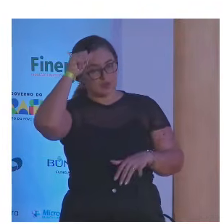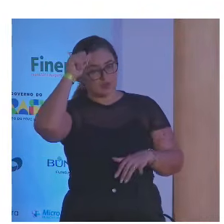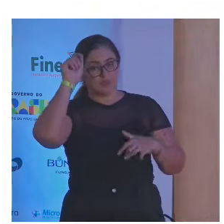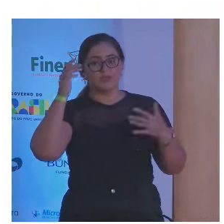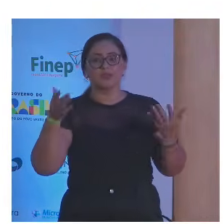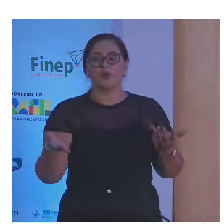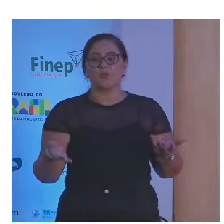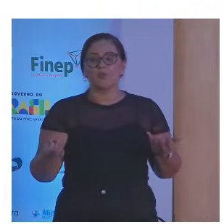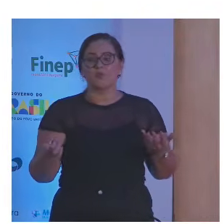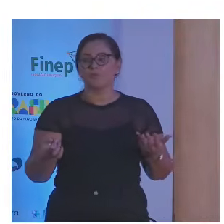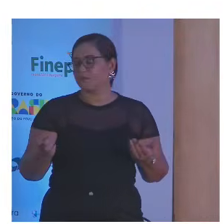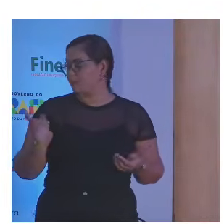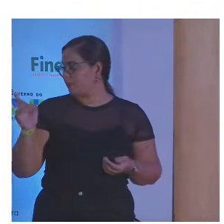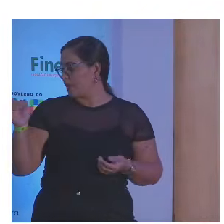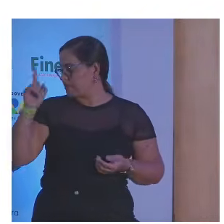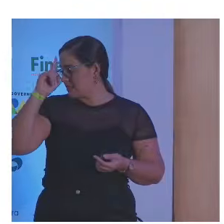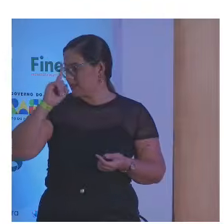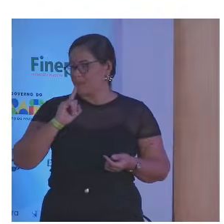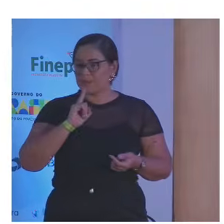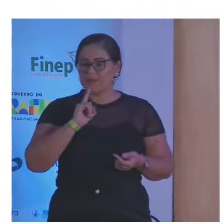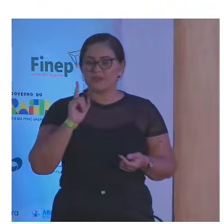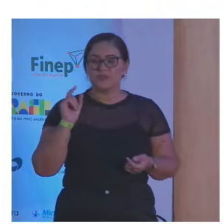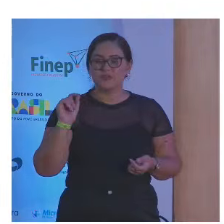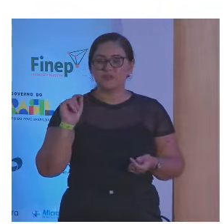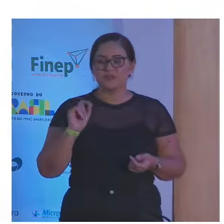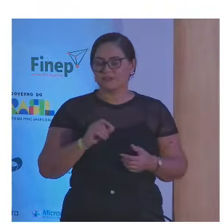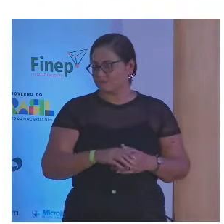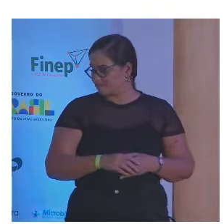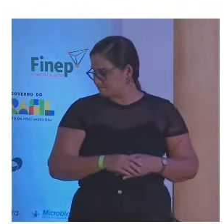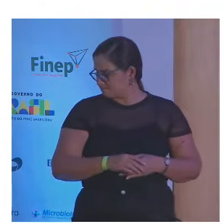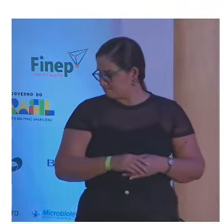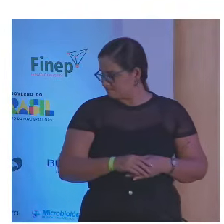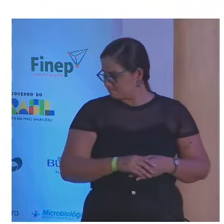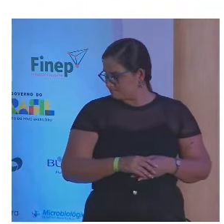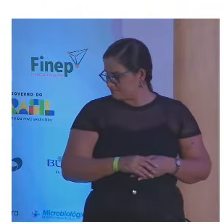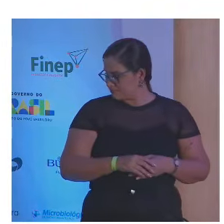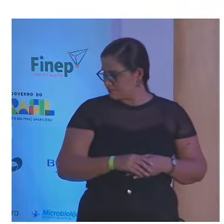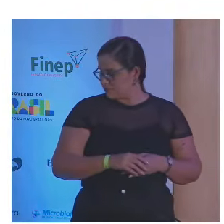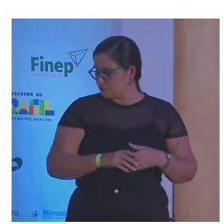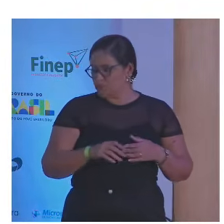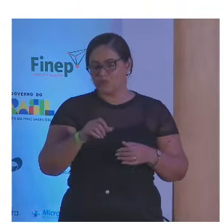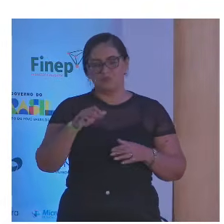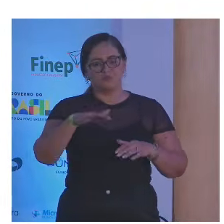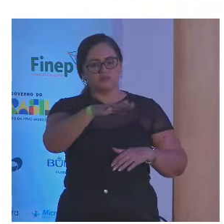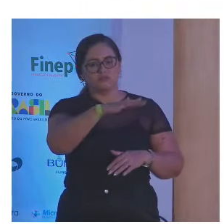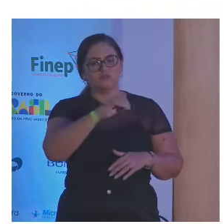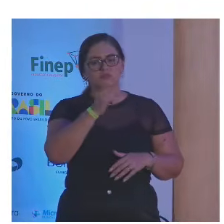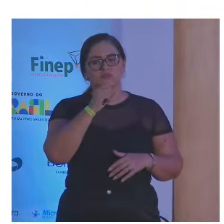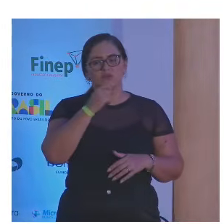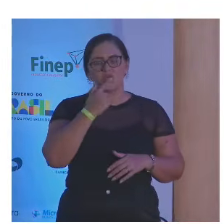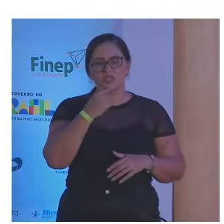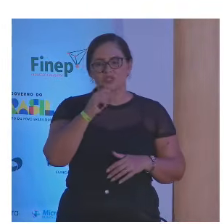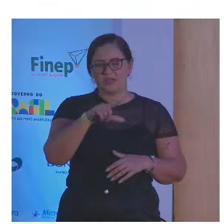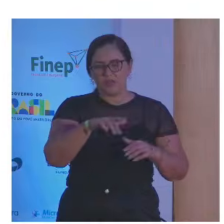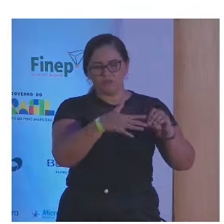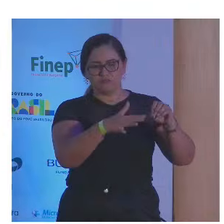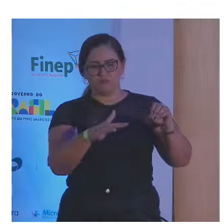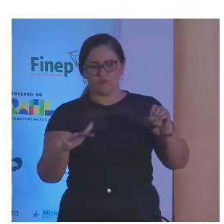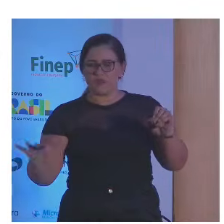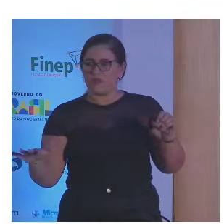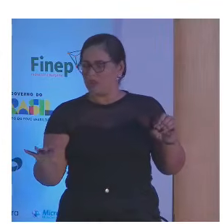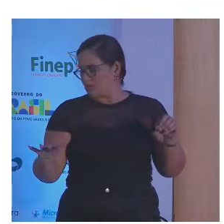Então, essa imagem aqui é da salinidade, né, do superficial dos